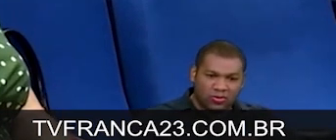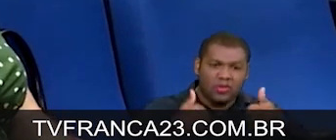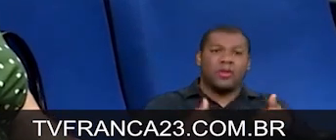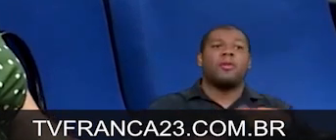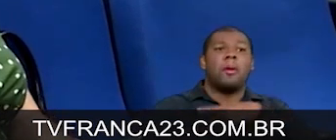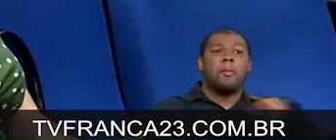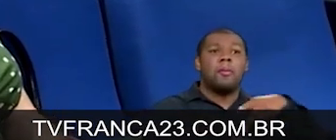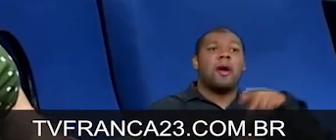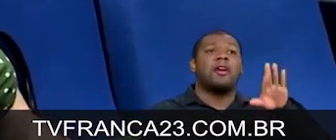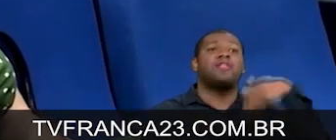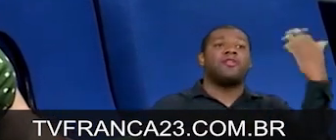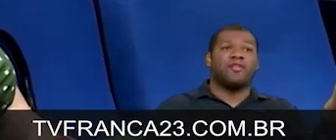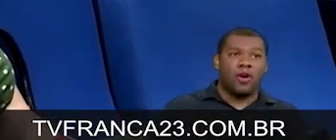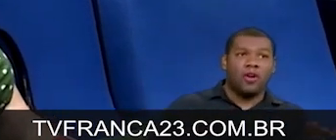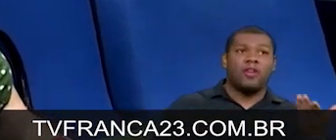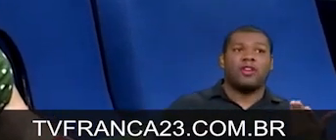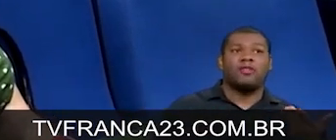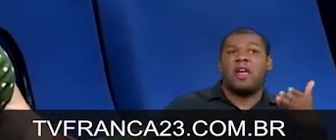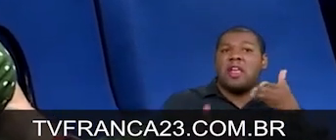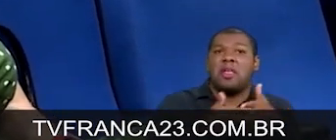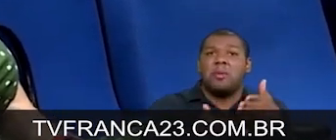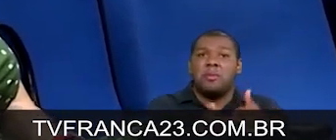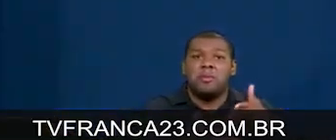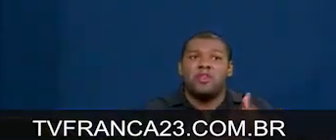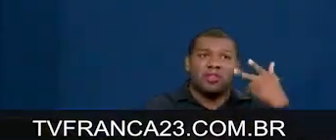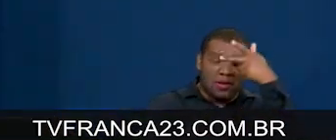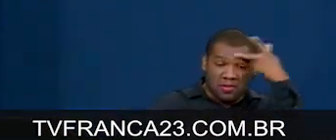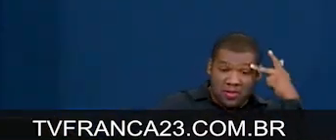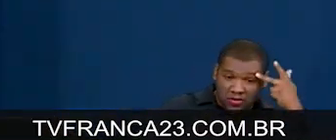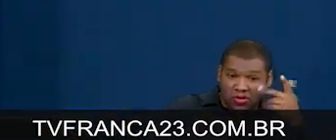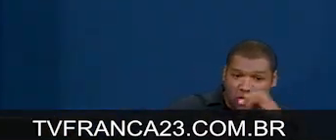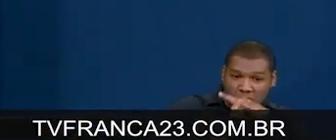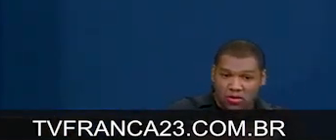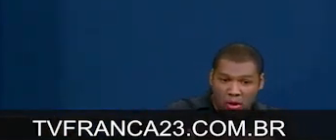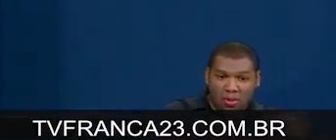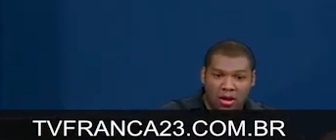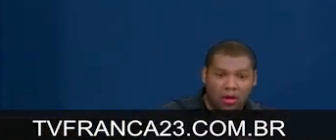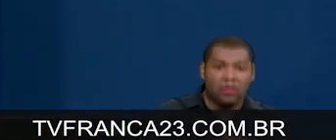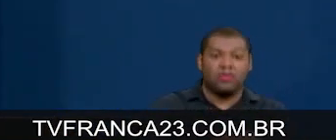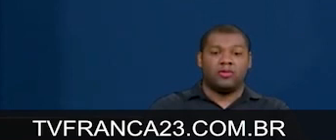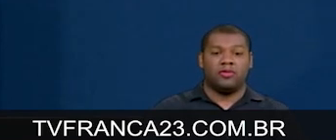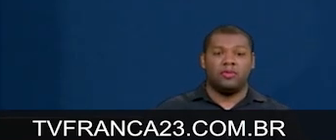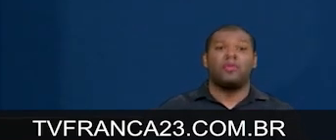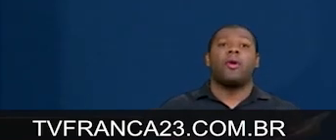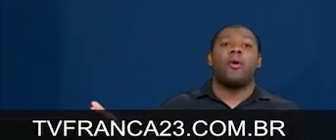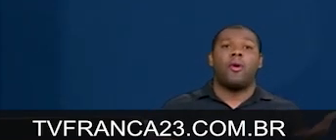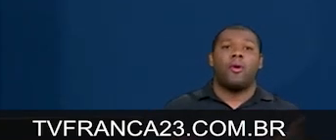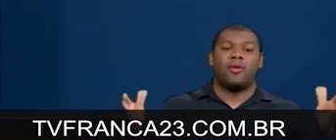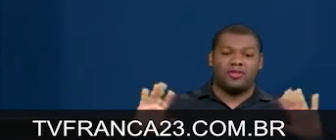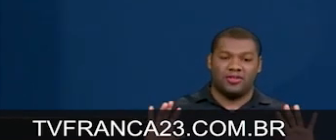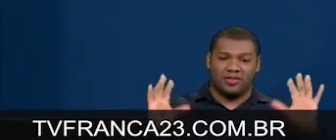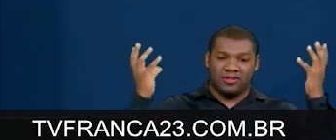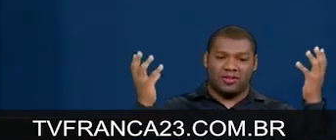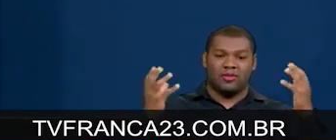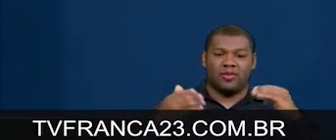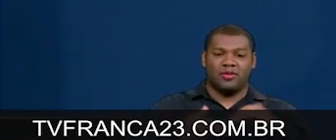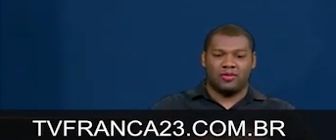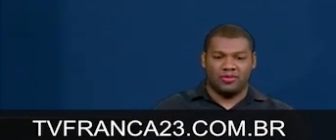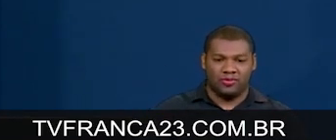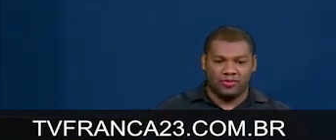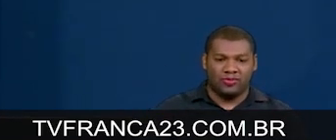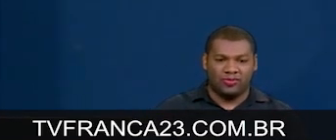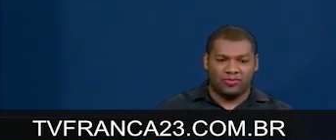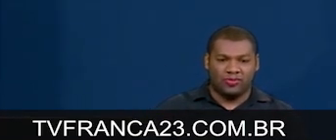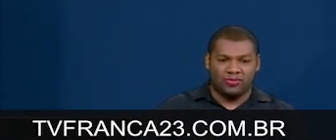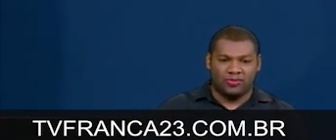impedem o acesso dos migrantes à documentação. Ações como esta que estamos celebrando no campo do acesso à